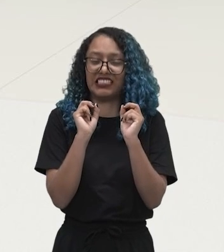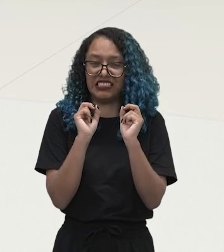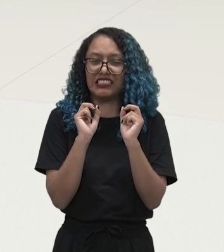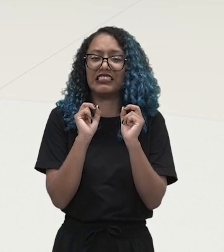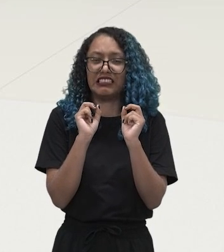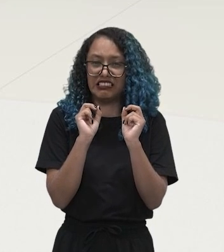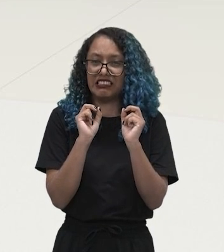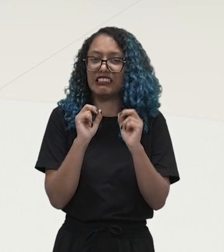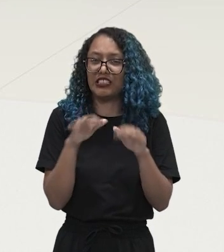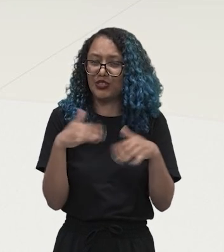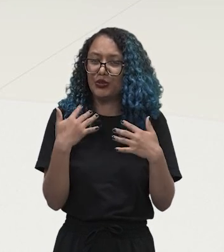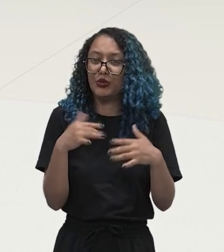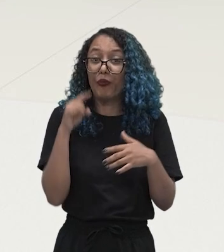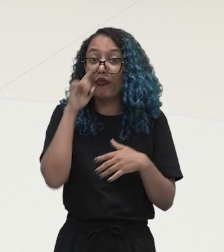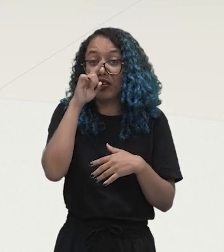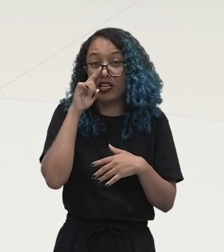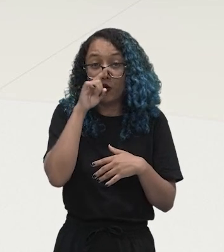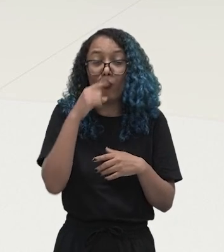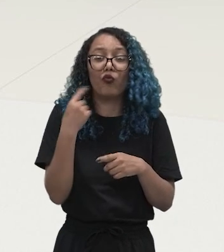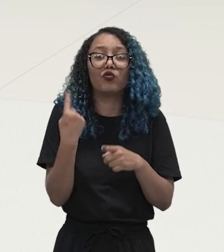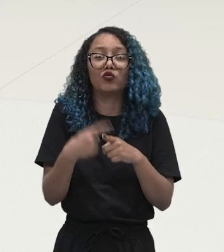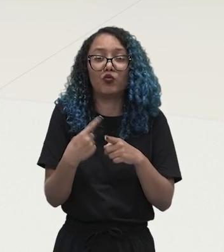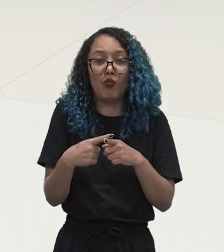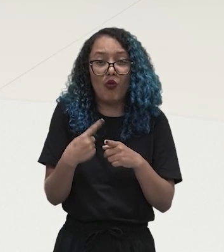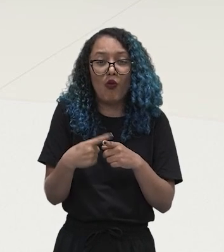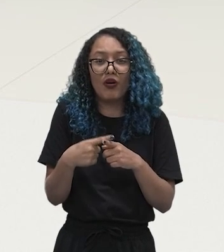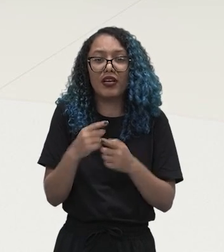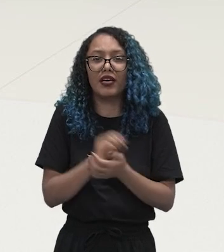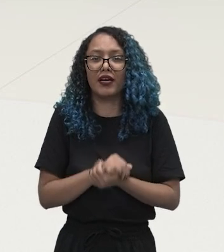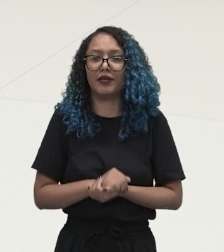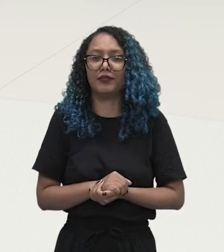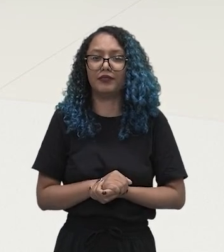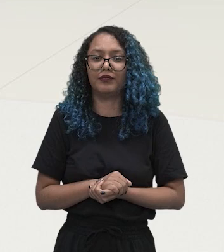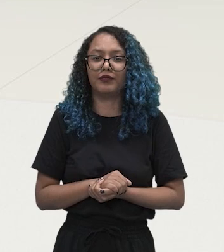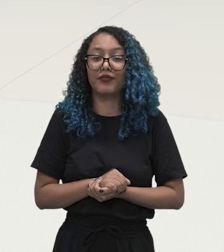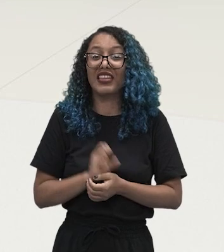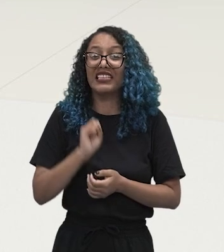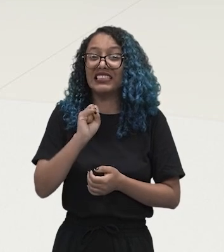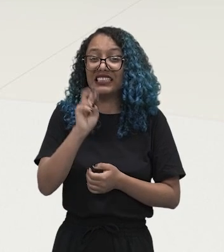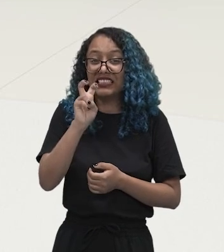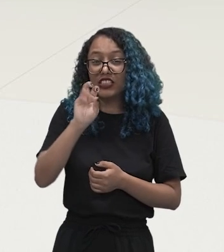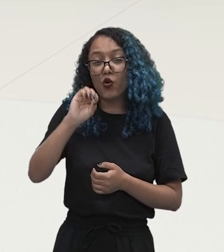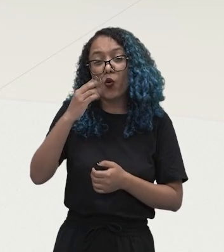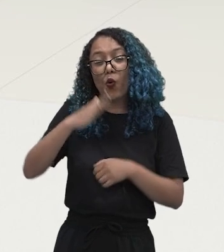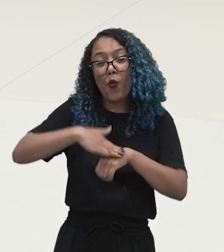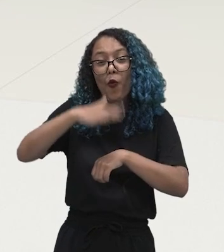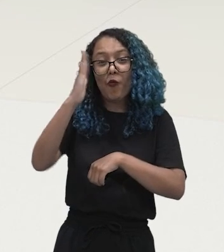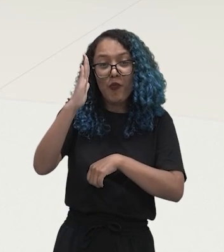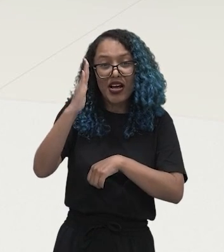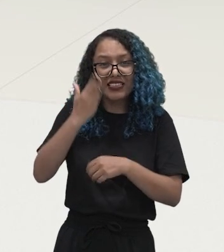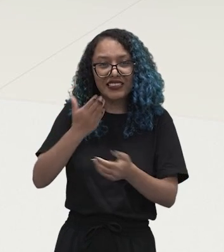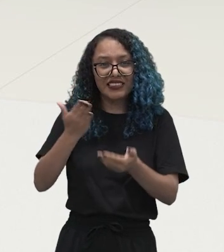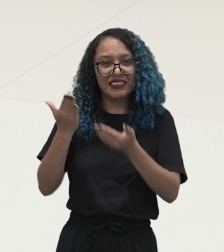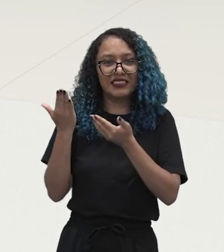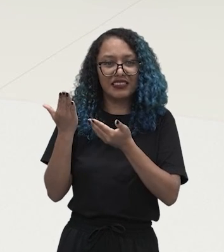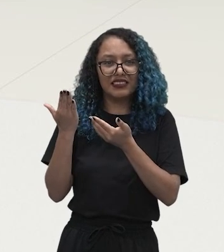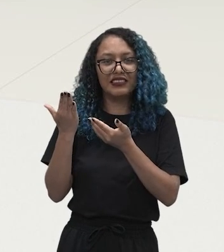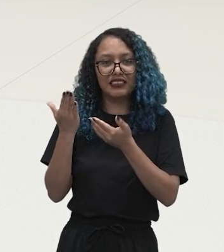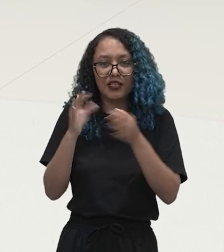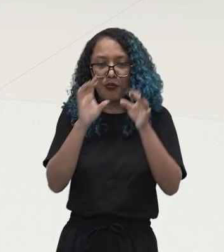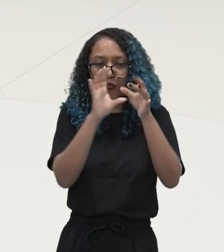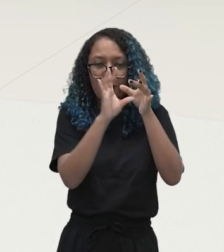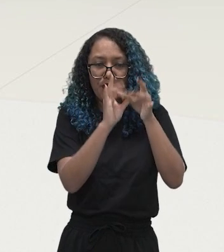a partir do momento que uma cadeia carbônica tem 5 ou mais anéis aromáticos, que é o caso do